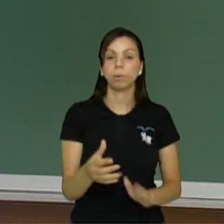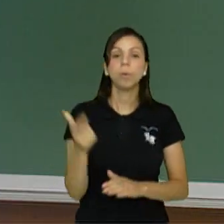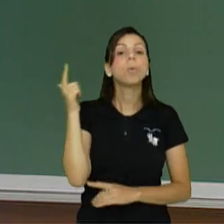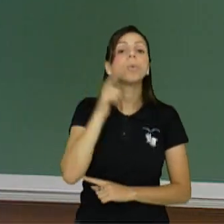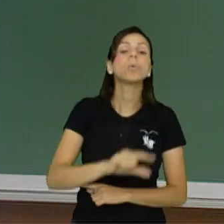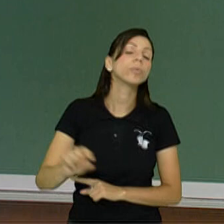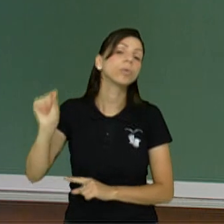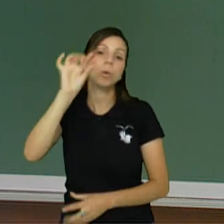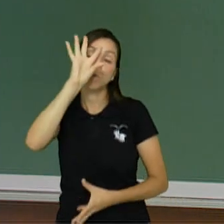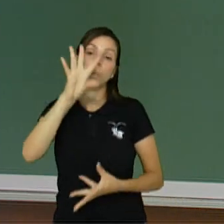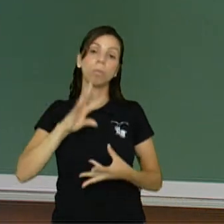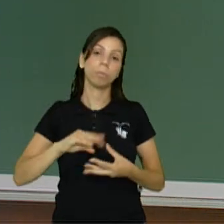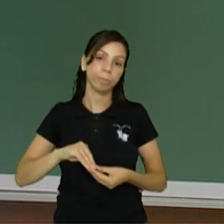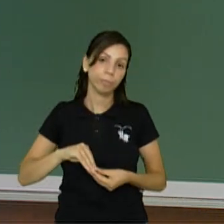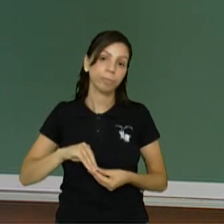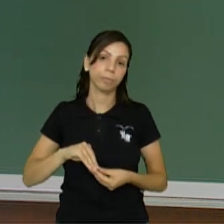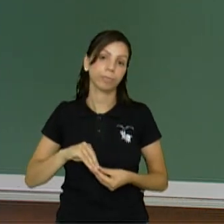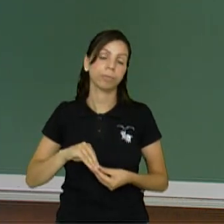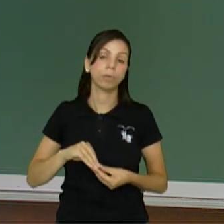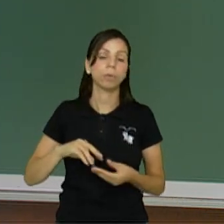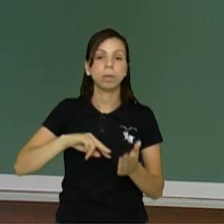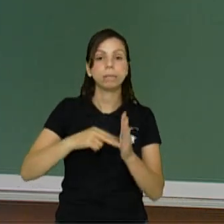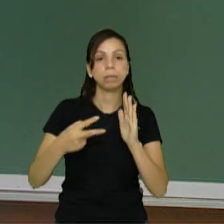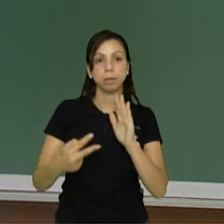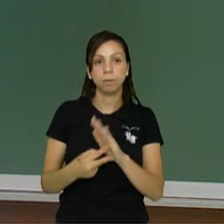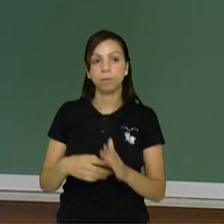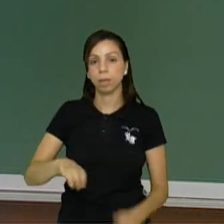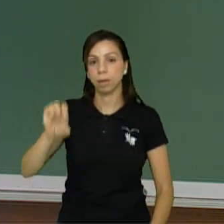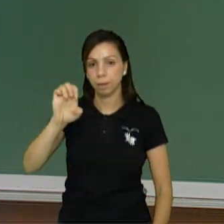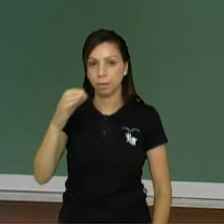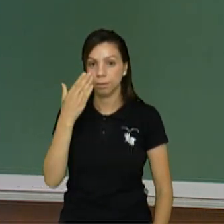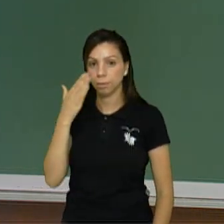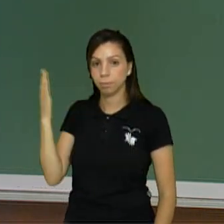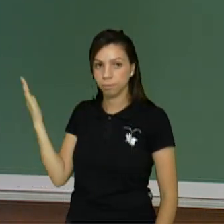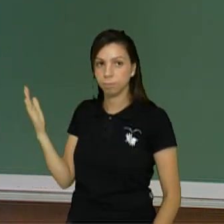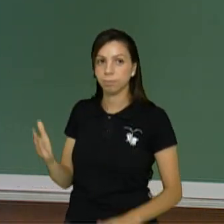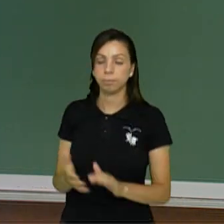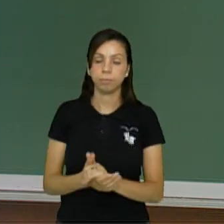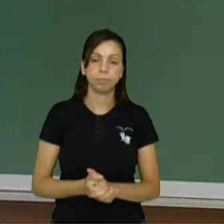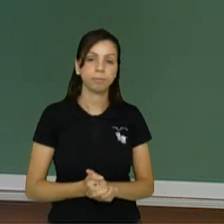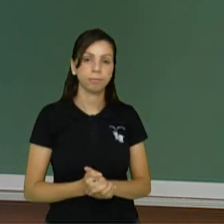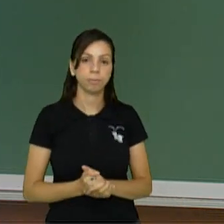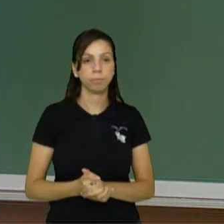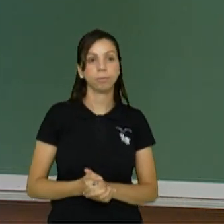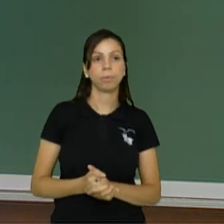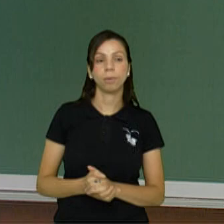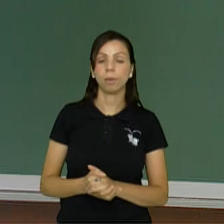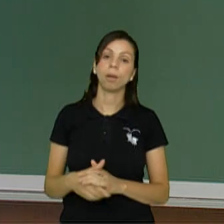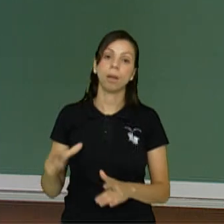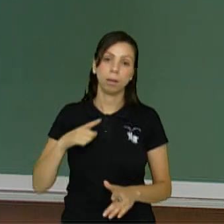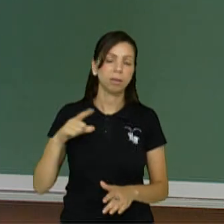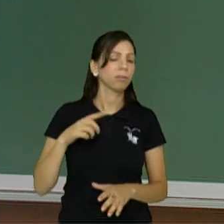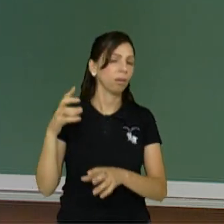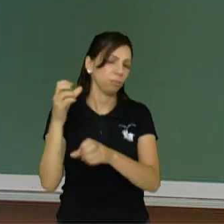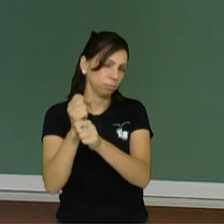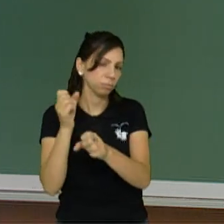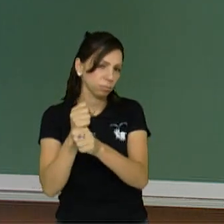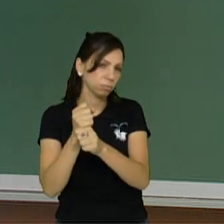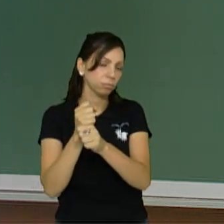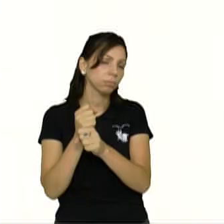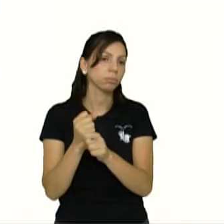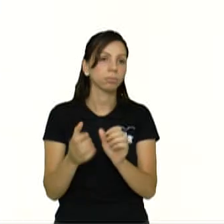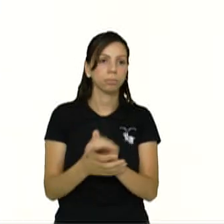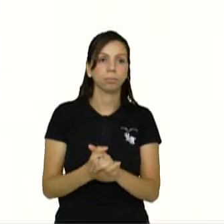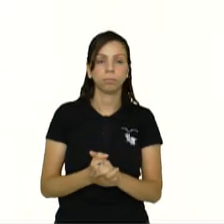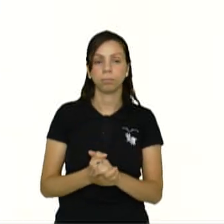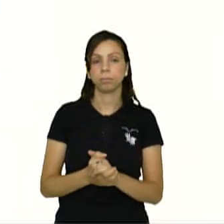consiga entender o coeficiente de restituição. O coeficiente de restituição, pessoal, tem um cálculo para ele, que é